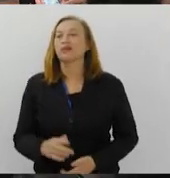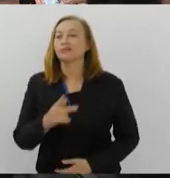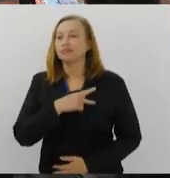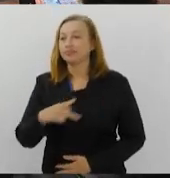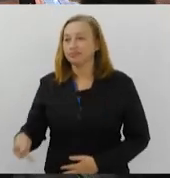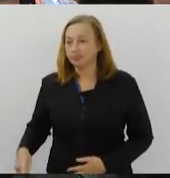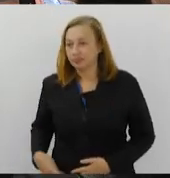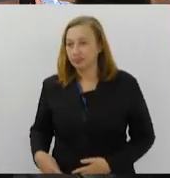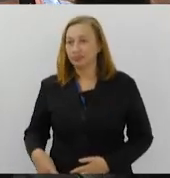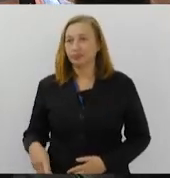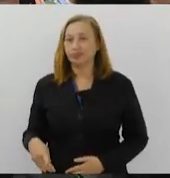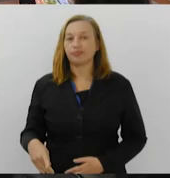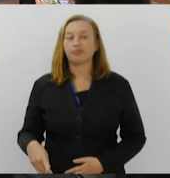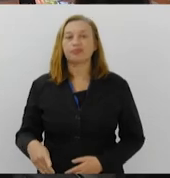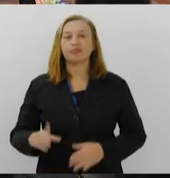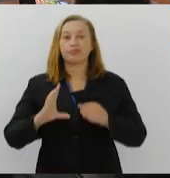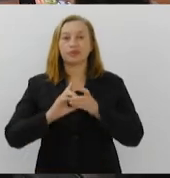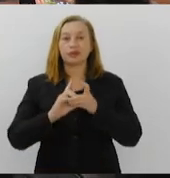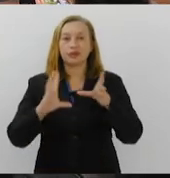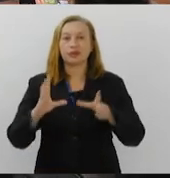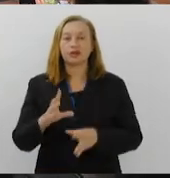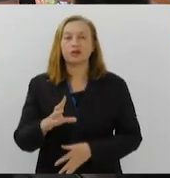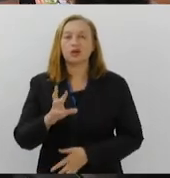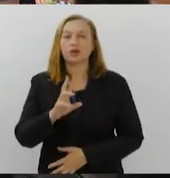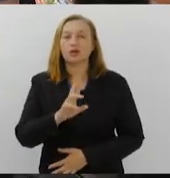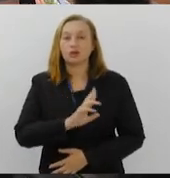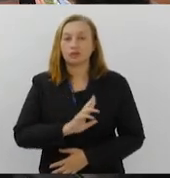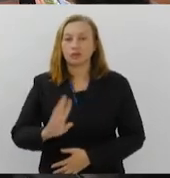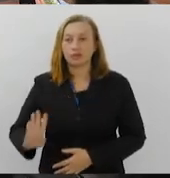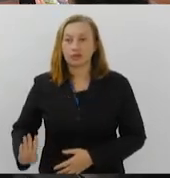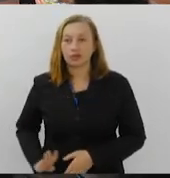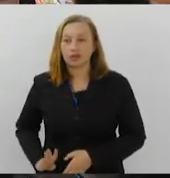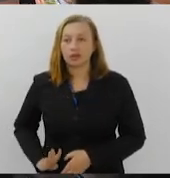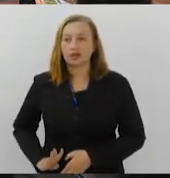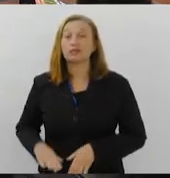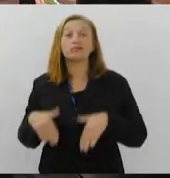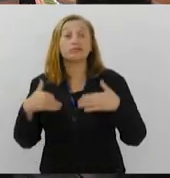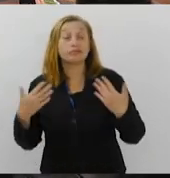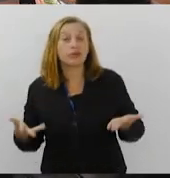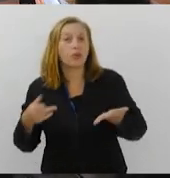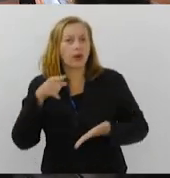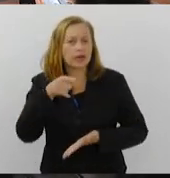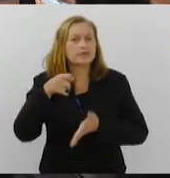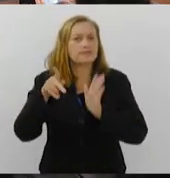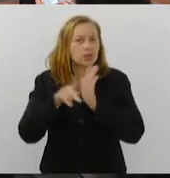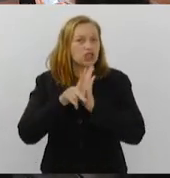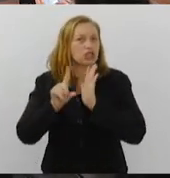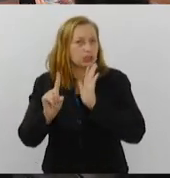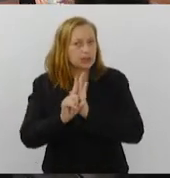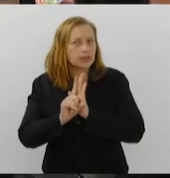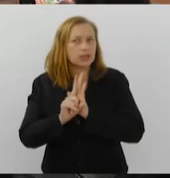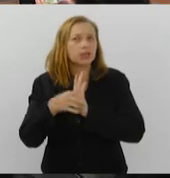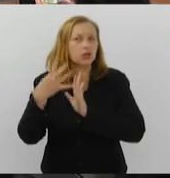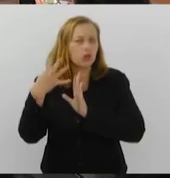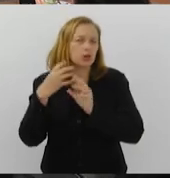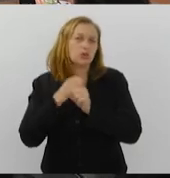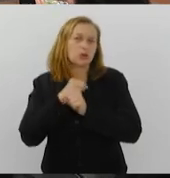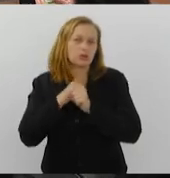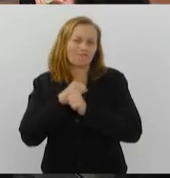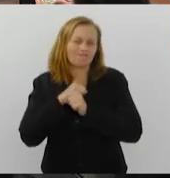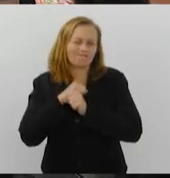Democrático Rodrigo Bacelar. Então, esse projeto de lei tem